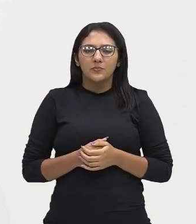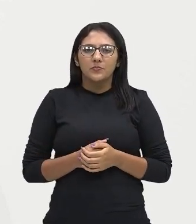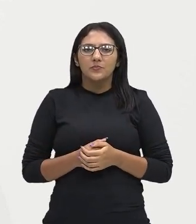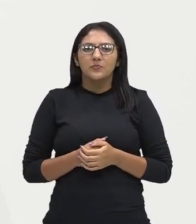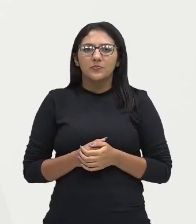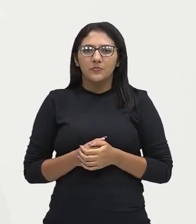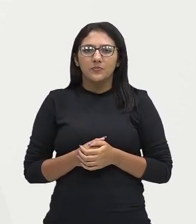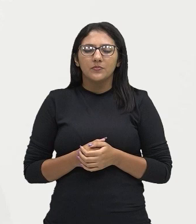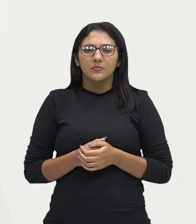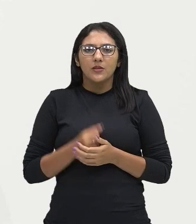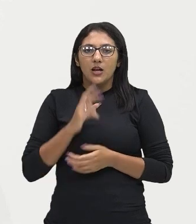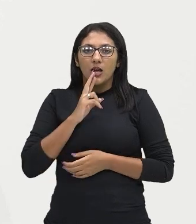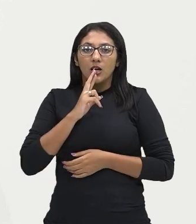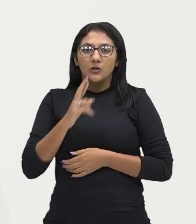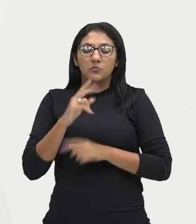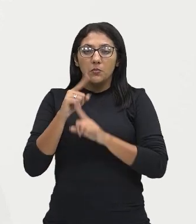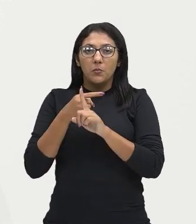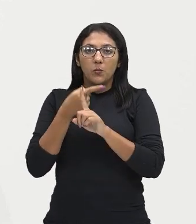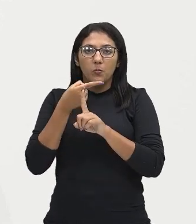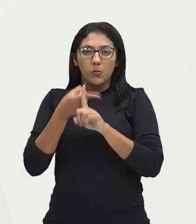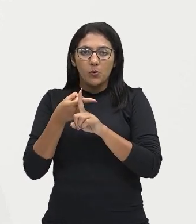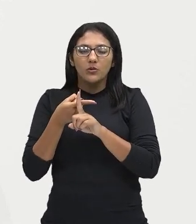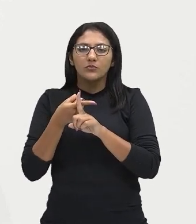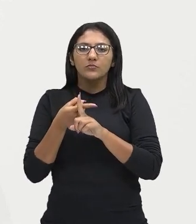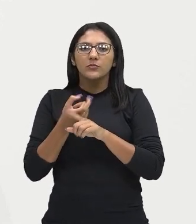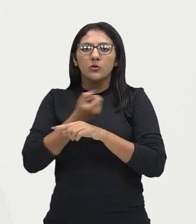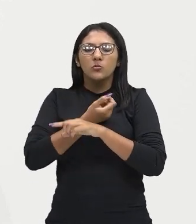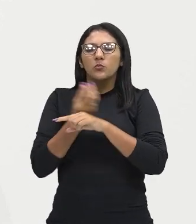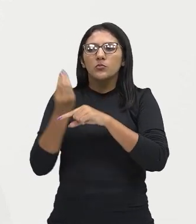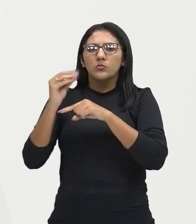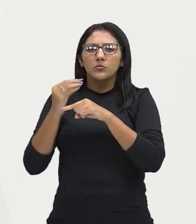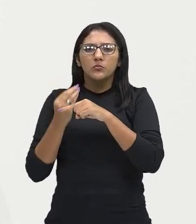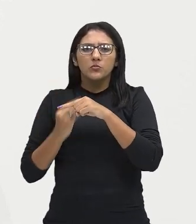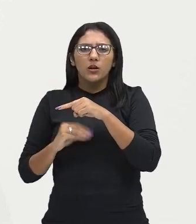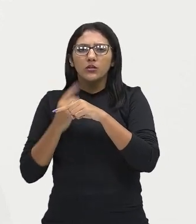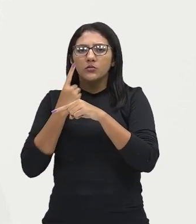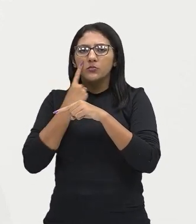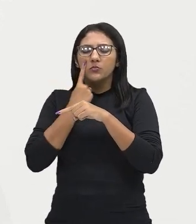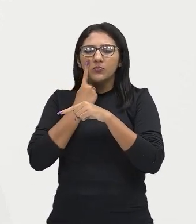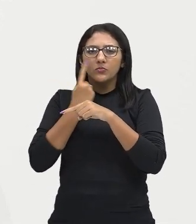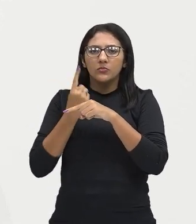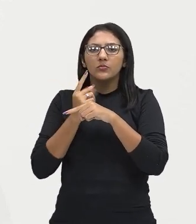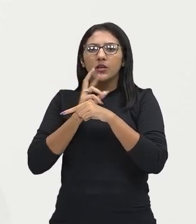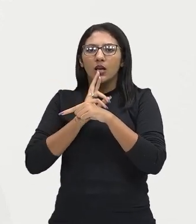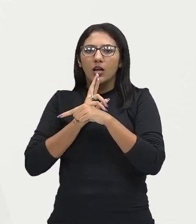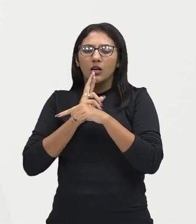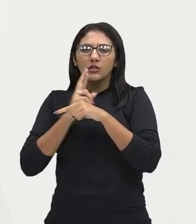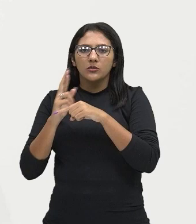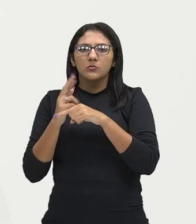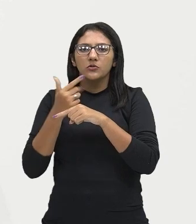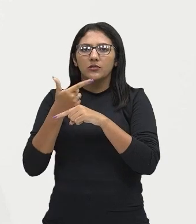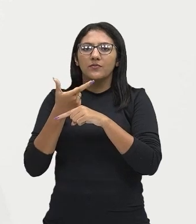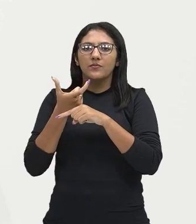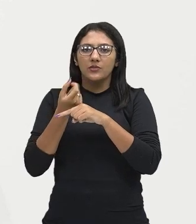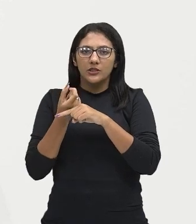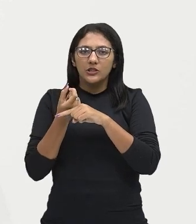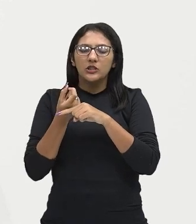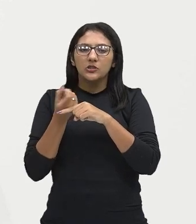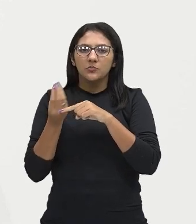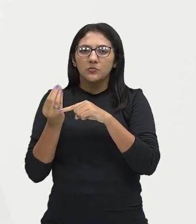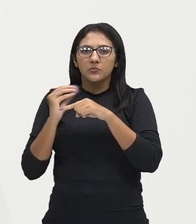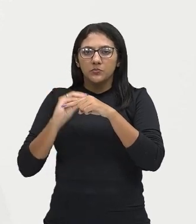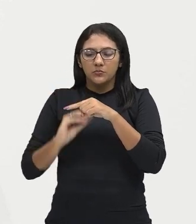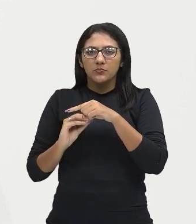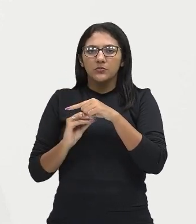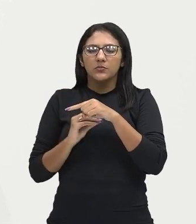Multiplicação de sinais iguais, resultado positivo. 4 vezes 5 é 20 e